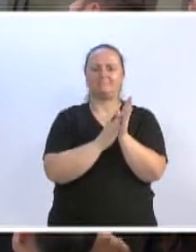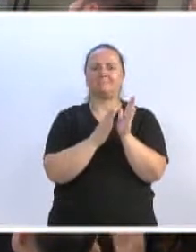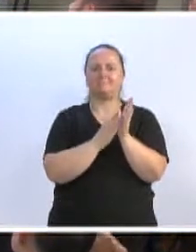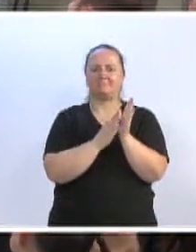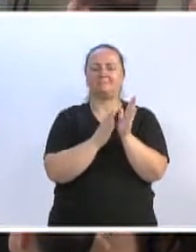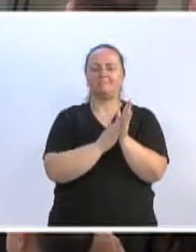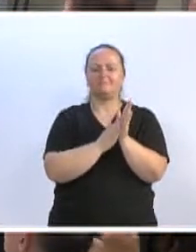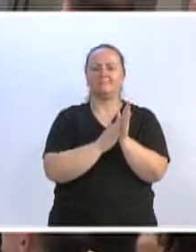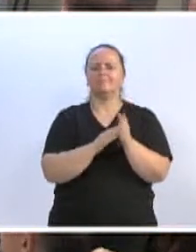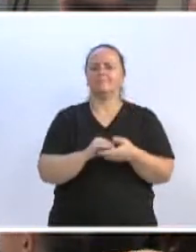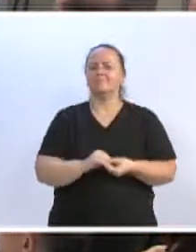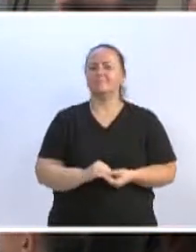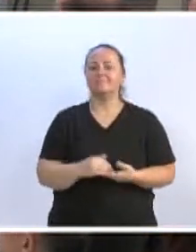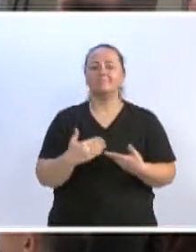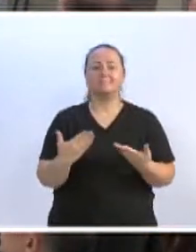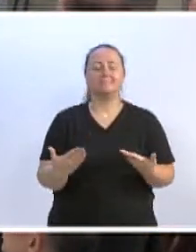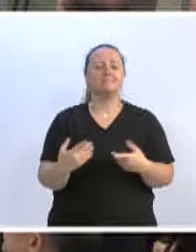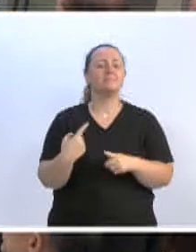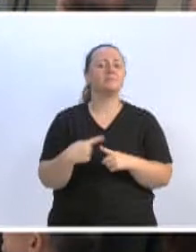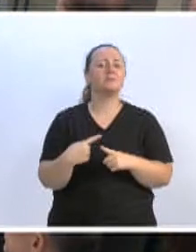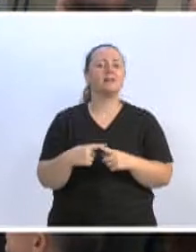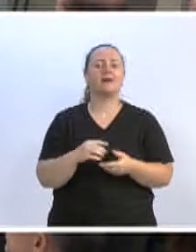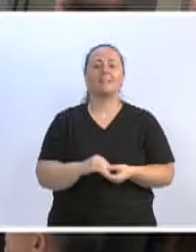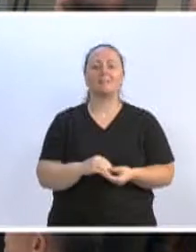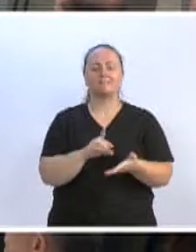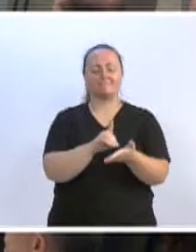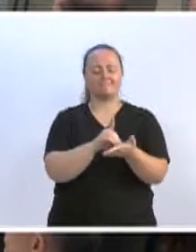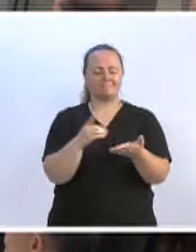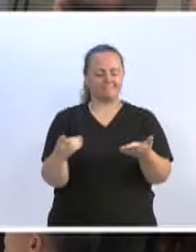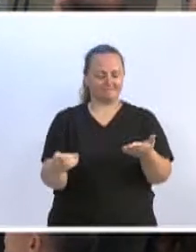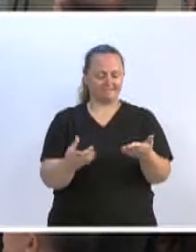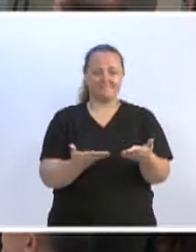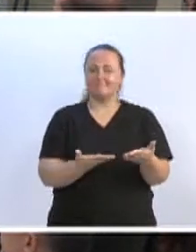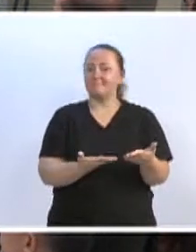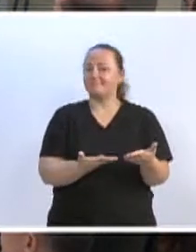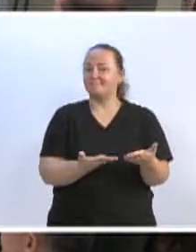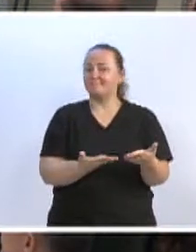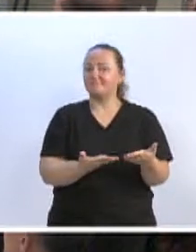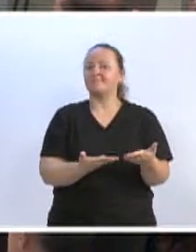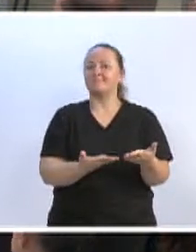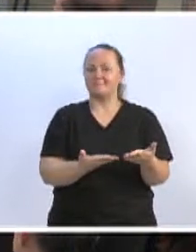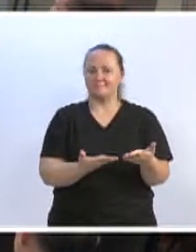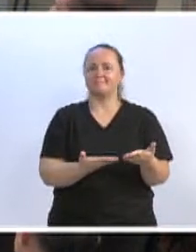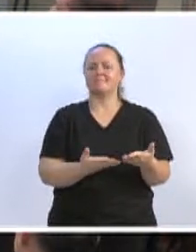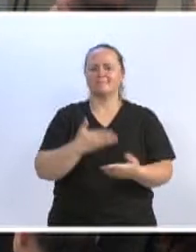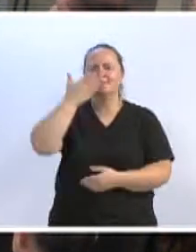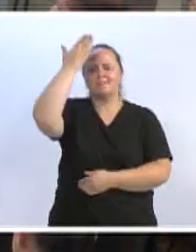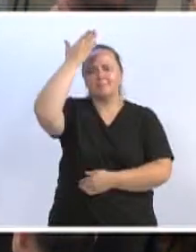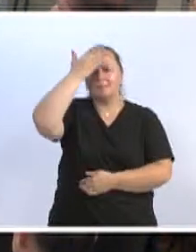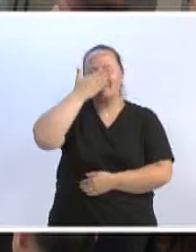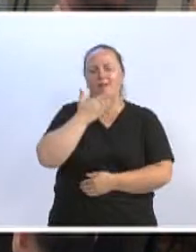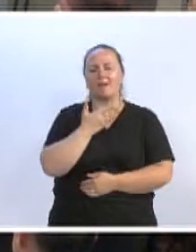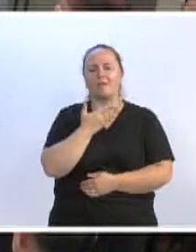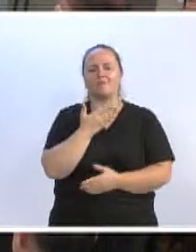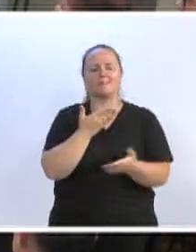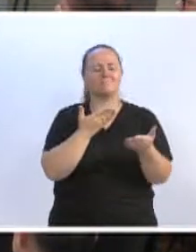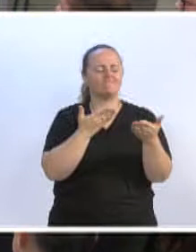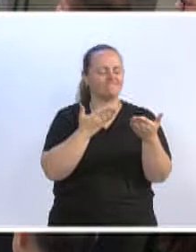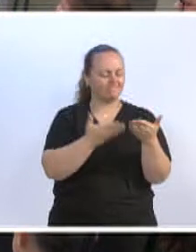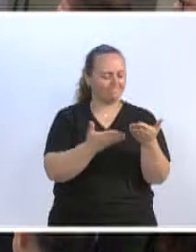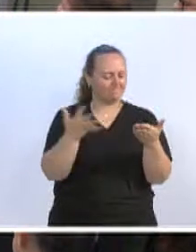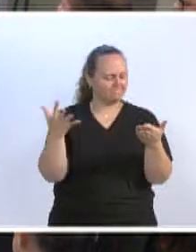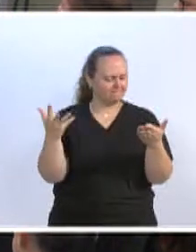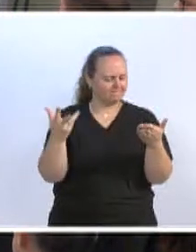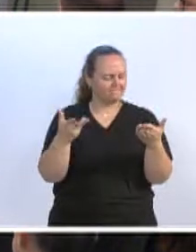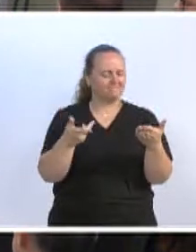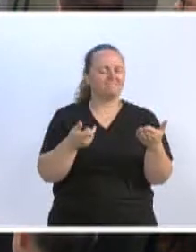Isso só acontece por causa da Bíblia. Eu acho que essa é a maior prova da eficiência da Bíblia Sagrada